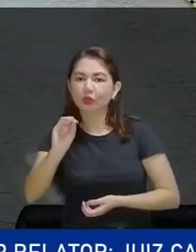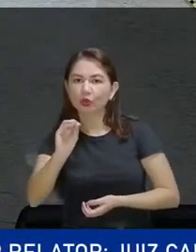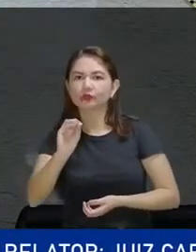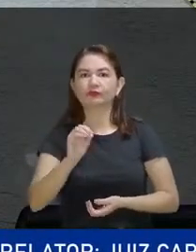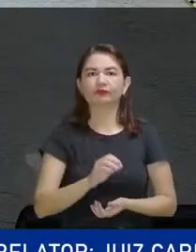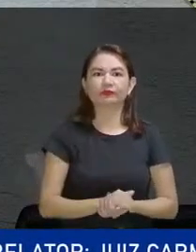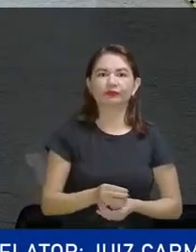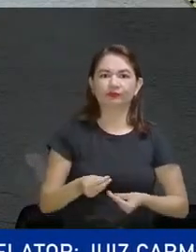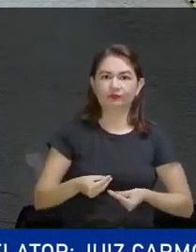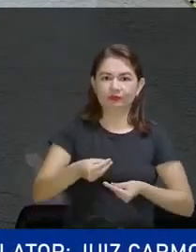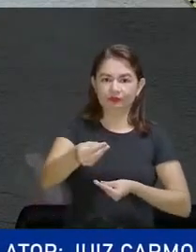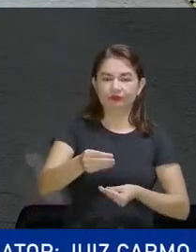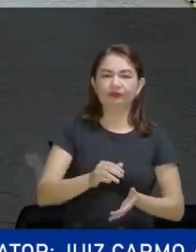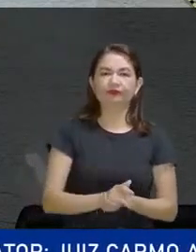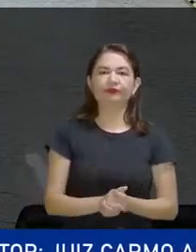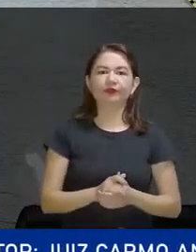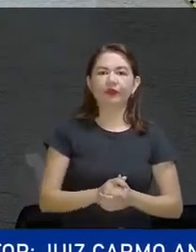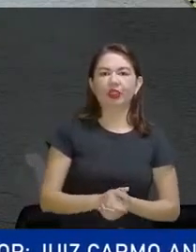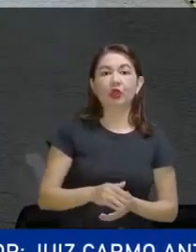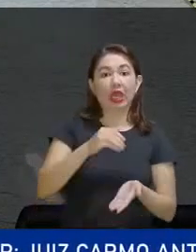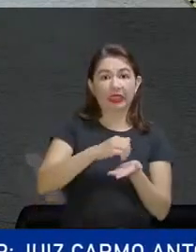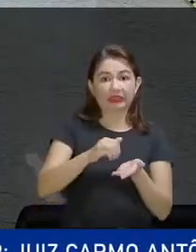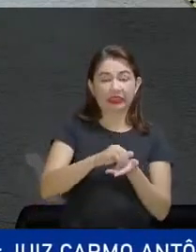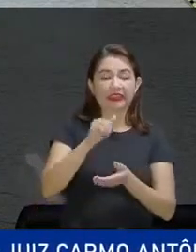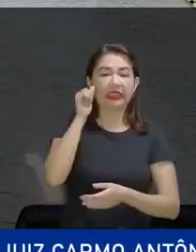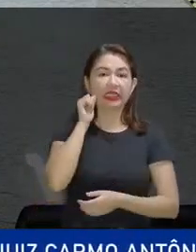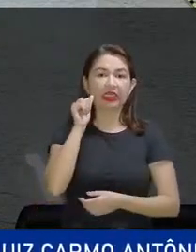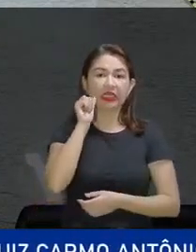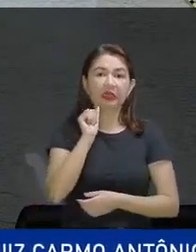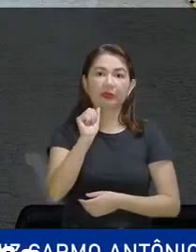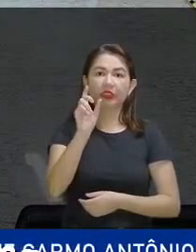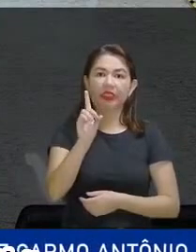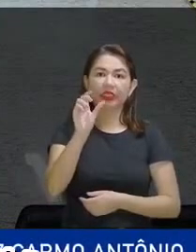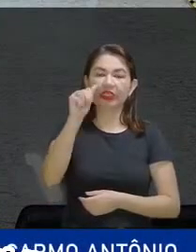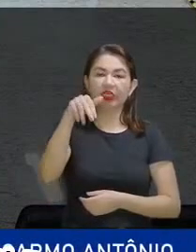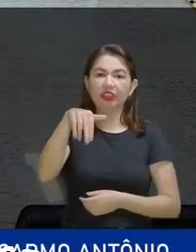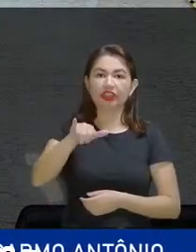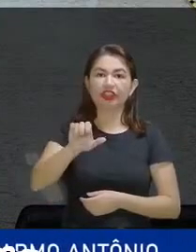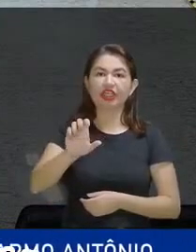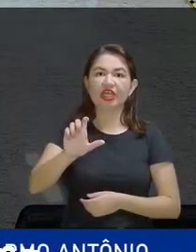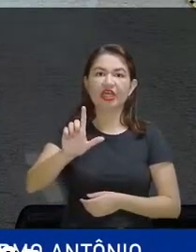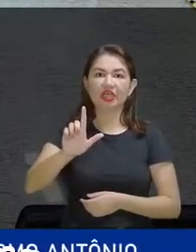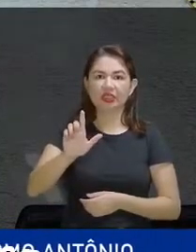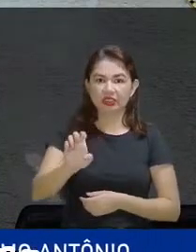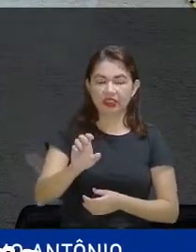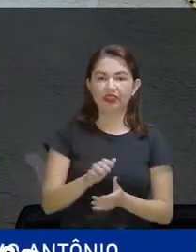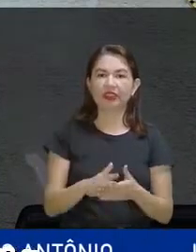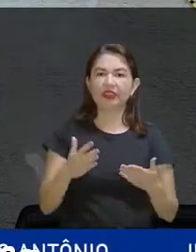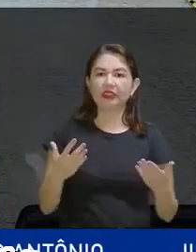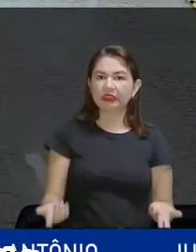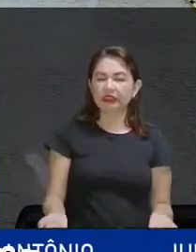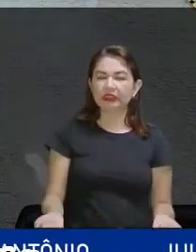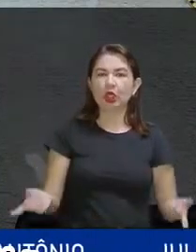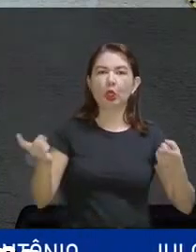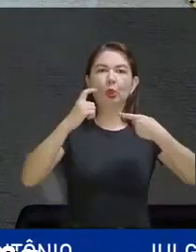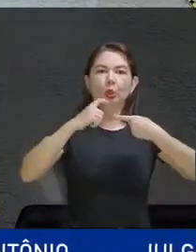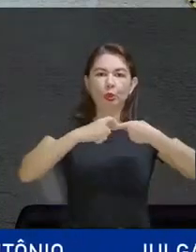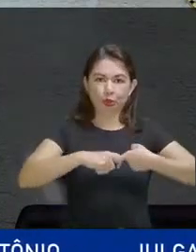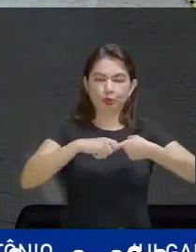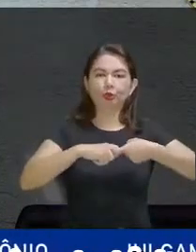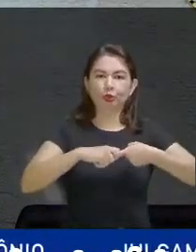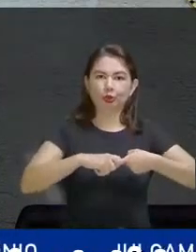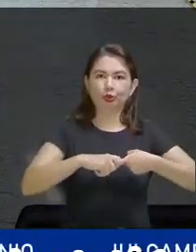candidato, identificada como Daniele Stephanie Pantoja da Silva, demonstra uma atuação em conjunto no esquema